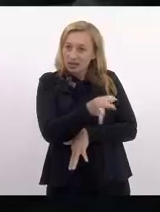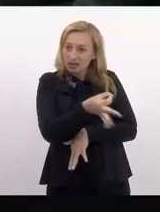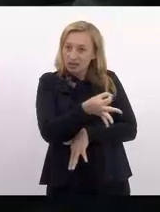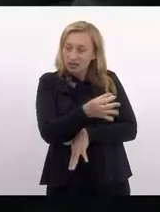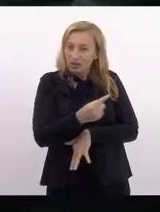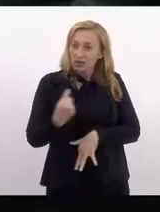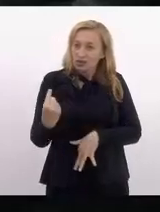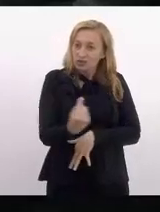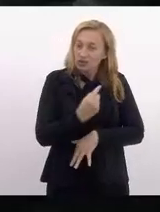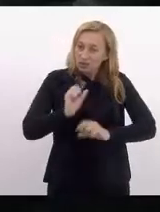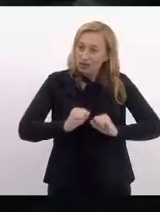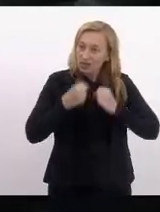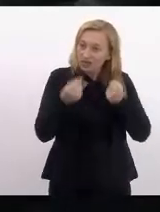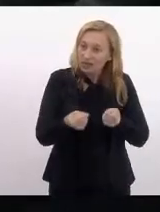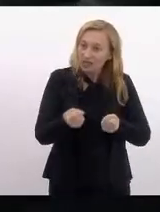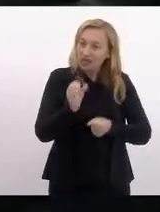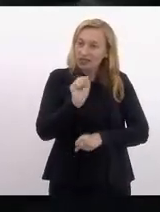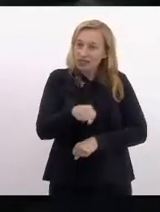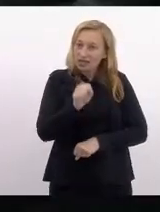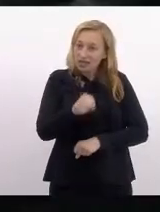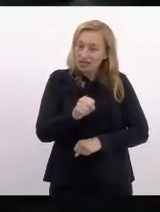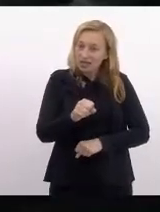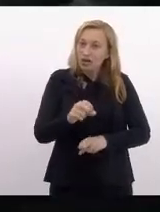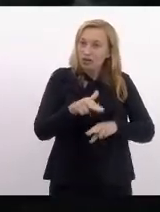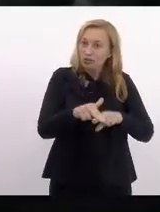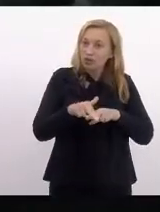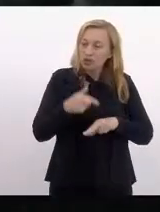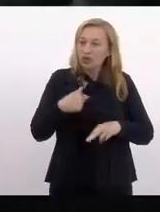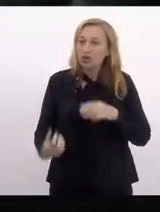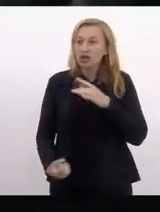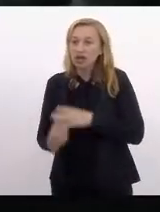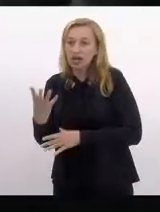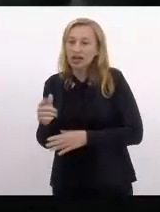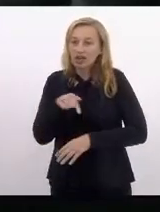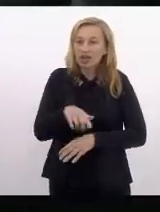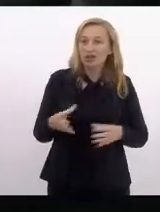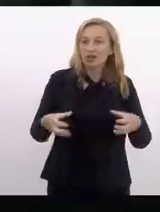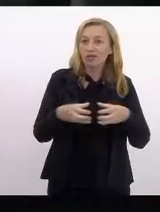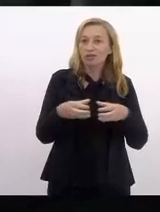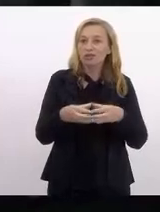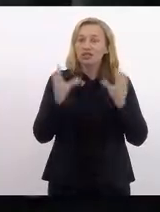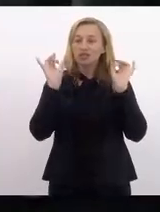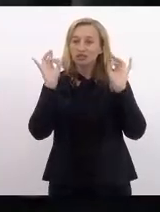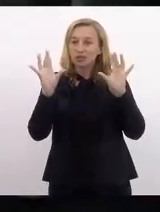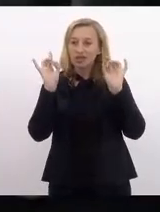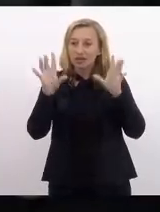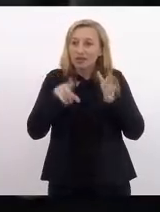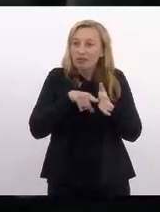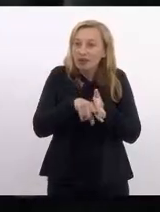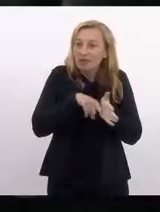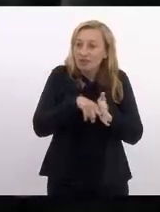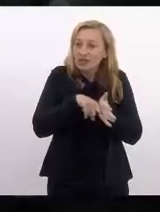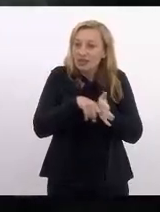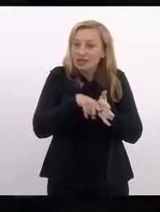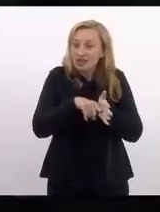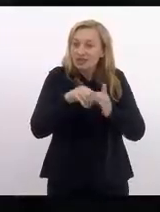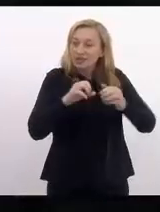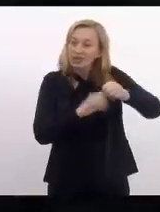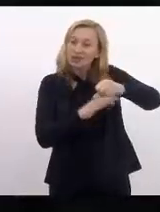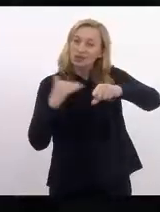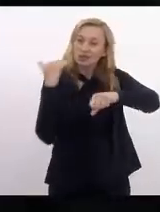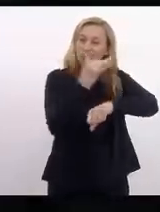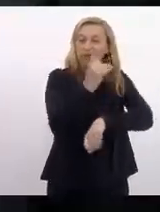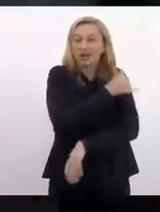nós defendemos se uma busca é por isso que eu criei aqui uma comissão especial para fiscalizar o